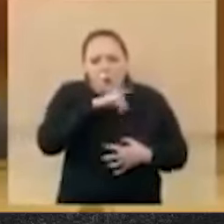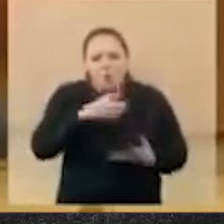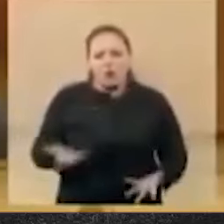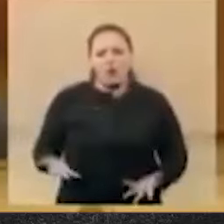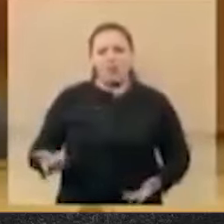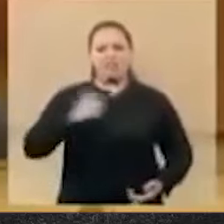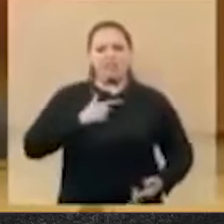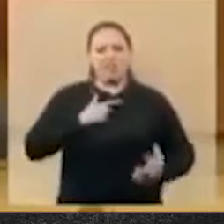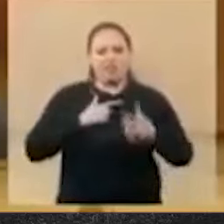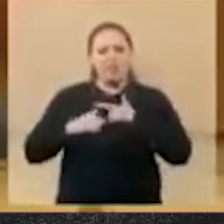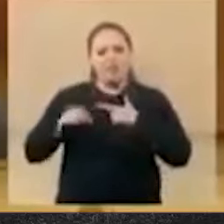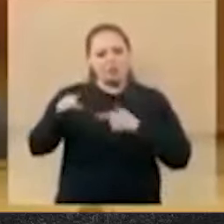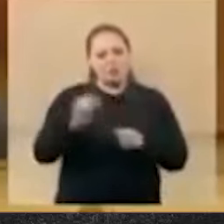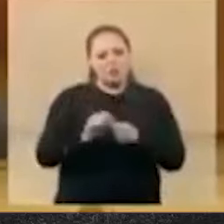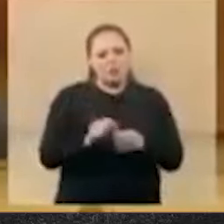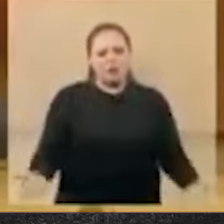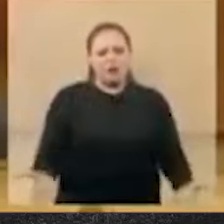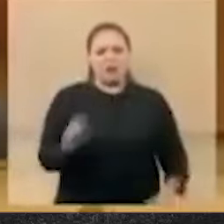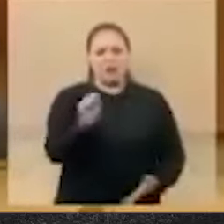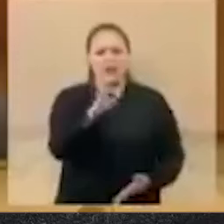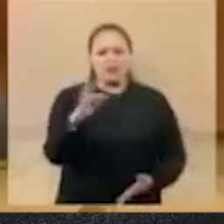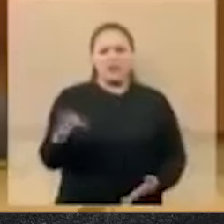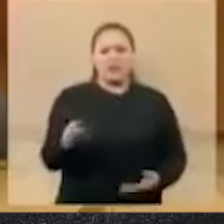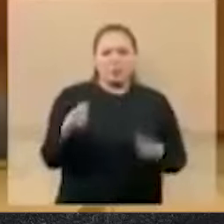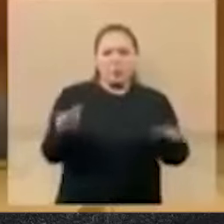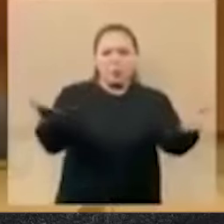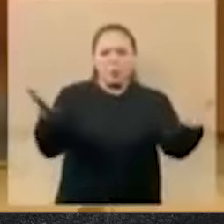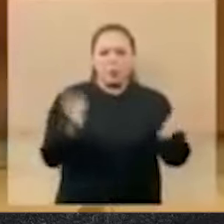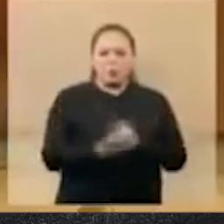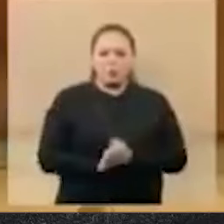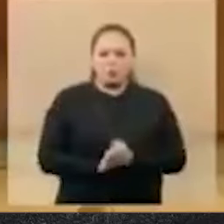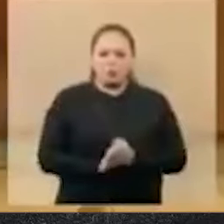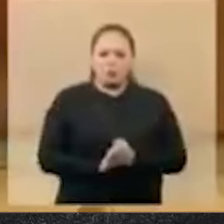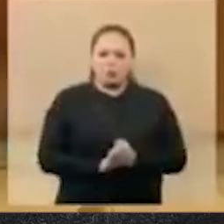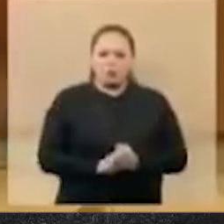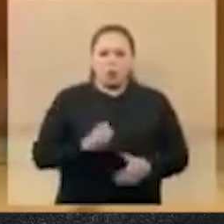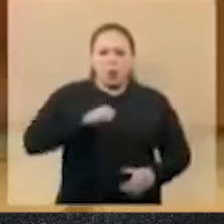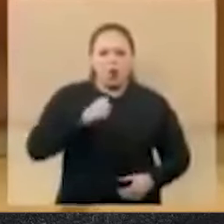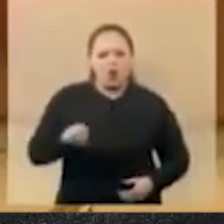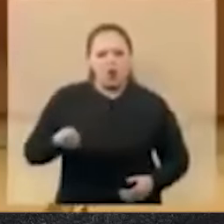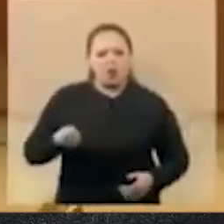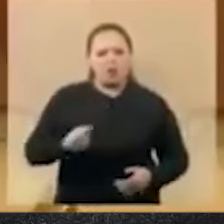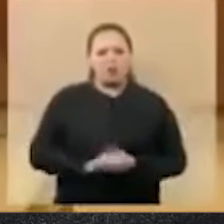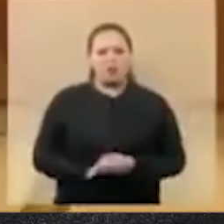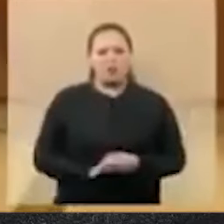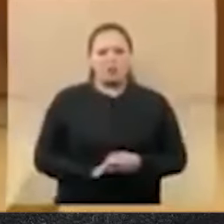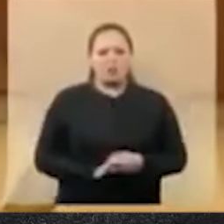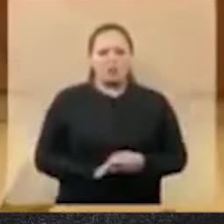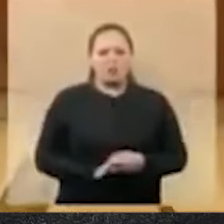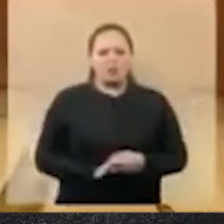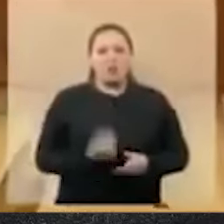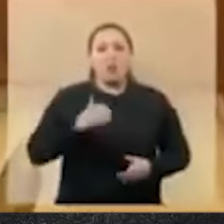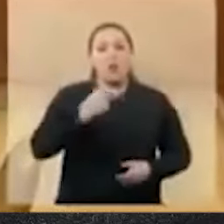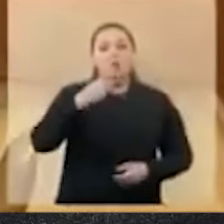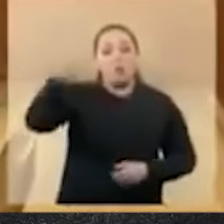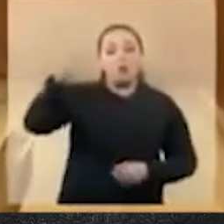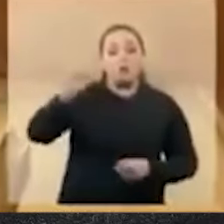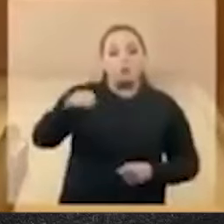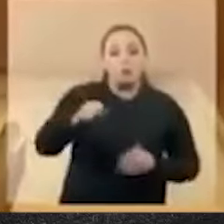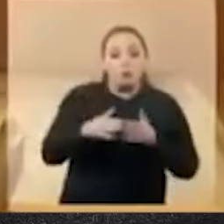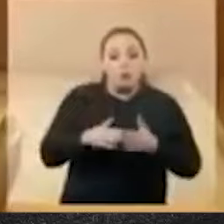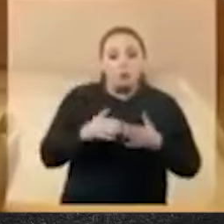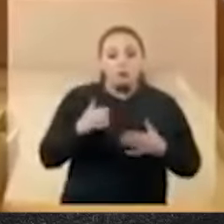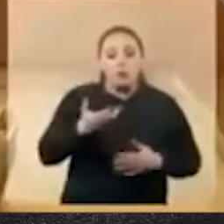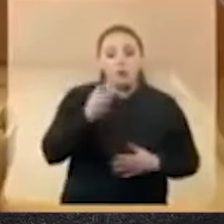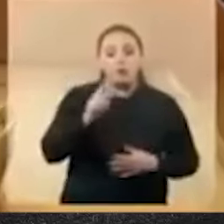muito feio isso. Isso é um Supremo Tribunal Federal. Presidente, eu estou com a palavra. Eu estou com a palavra e continuo. Presidente, por favor. Estou com a